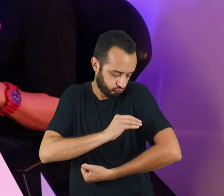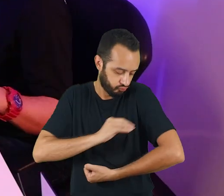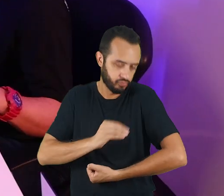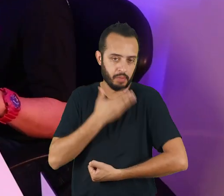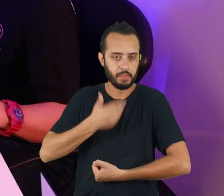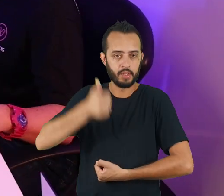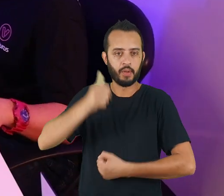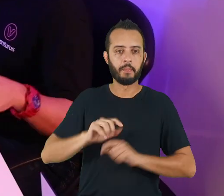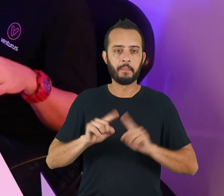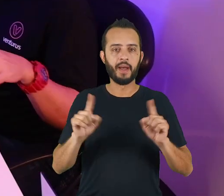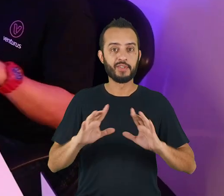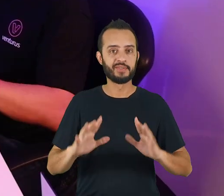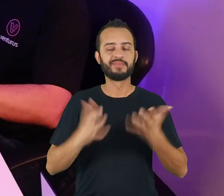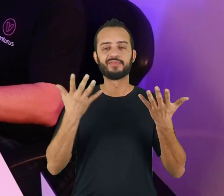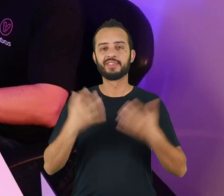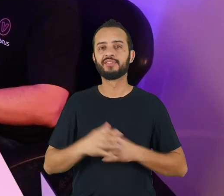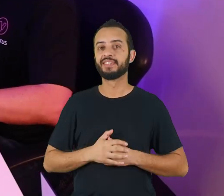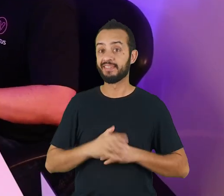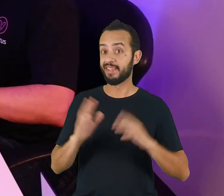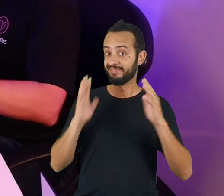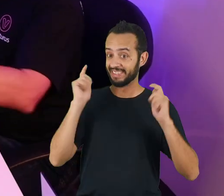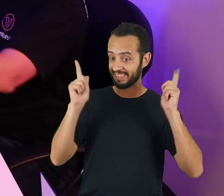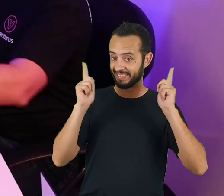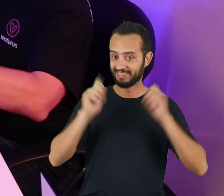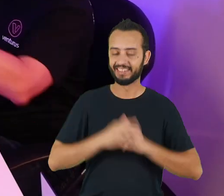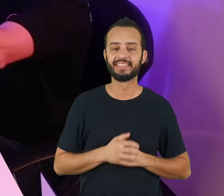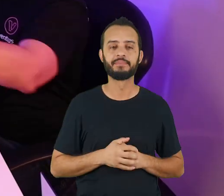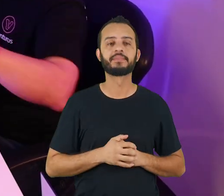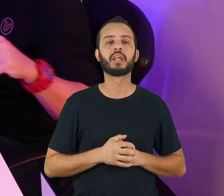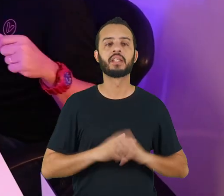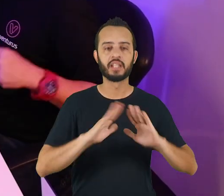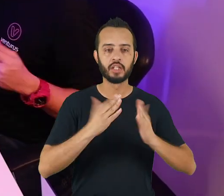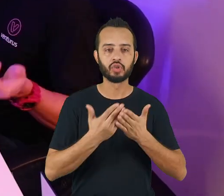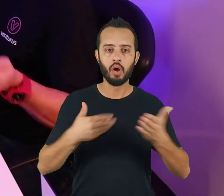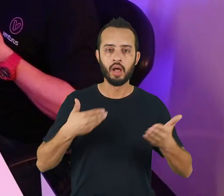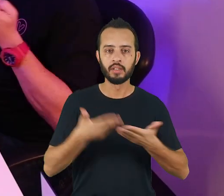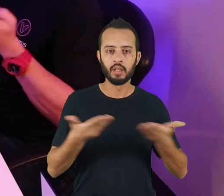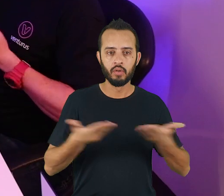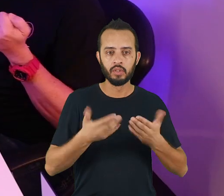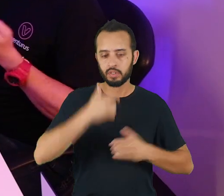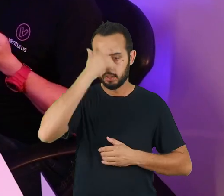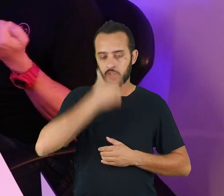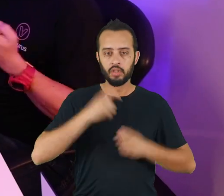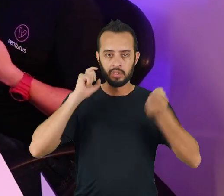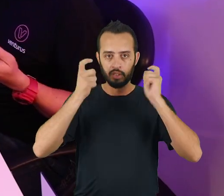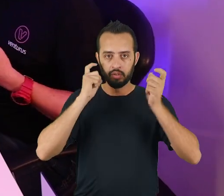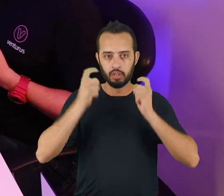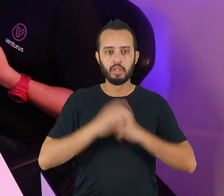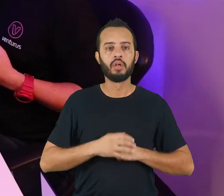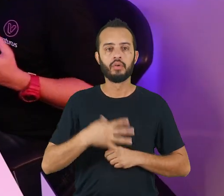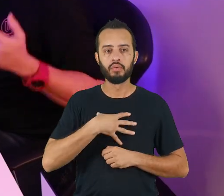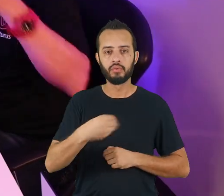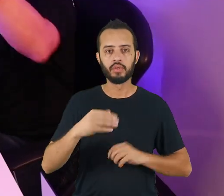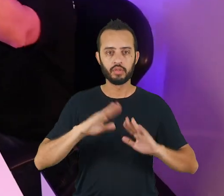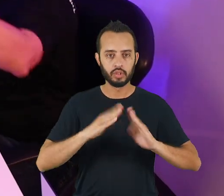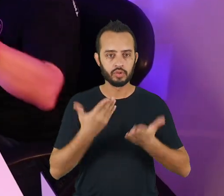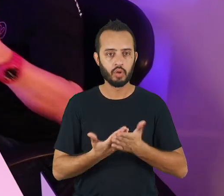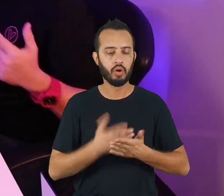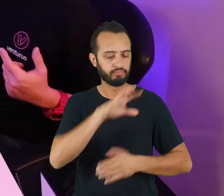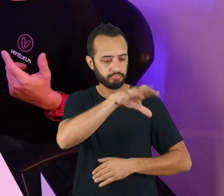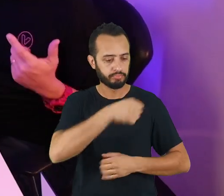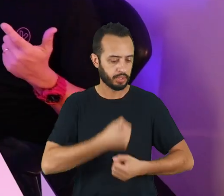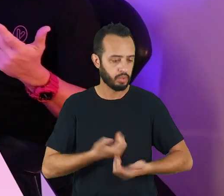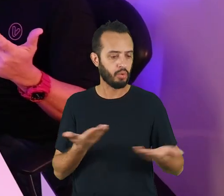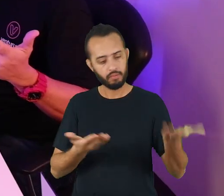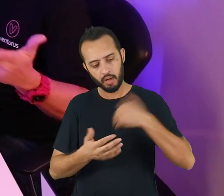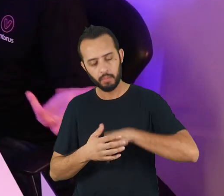vezes fazam mais festa quando quando fazia o banho você pega na escola até hoje hoje né quanta reunião não tô fazendo né de eu tô pegando um na escola